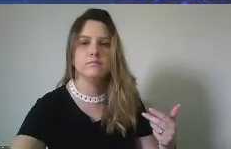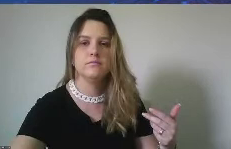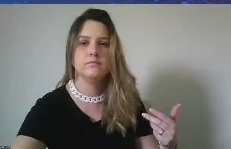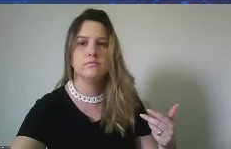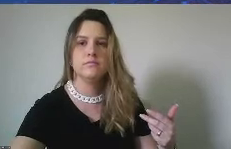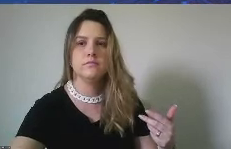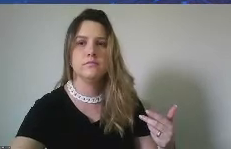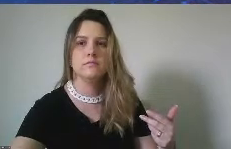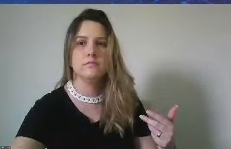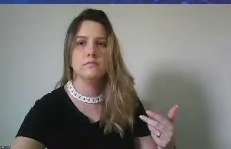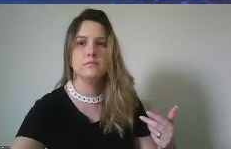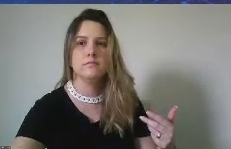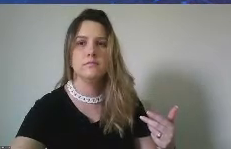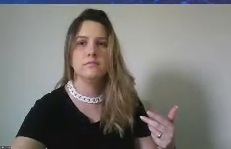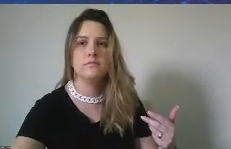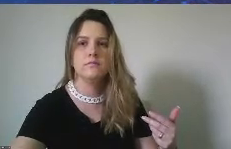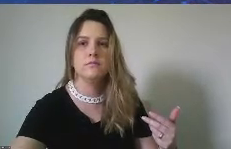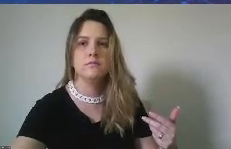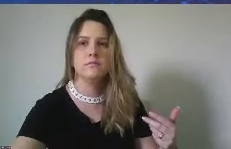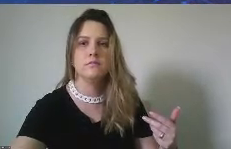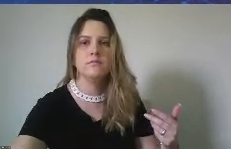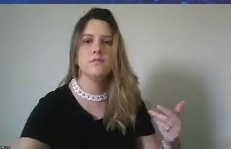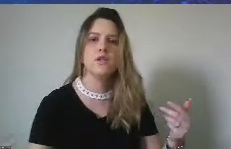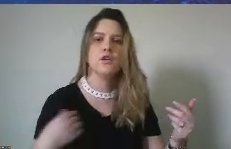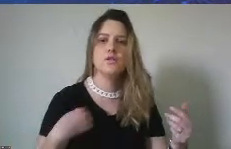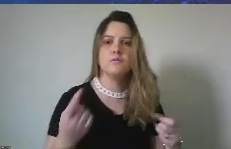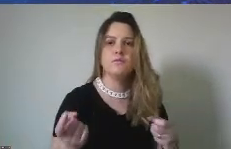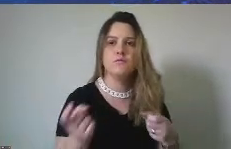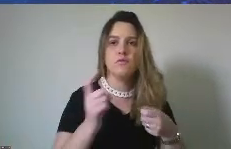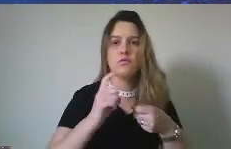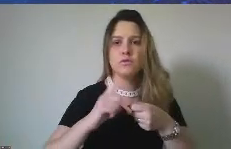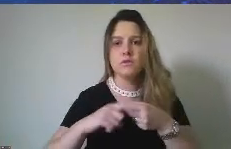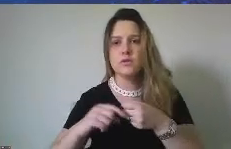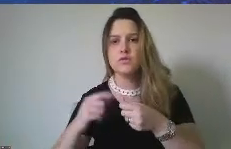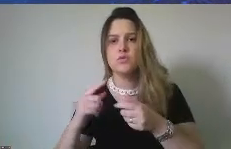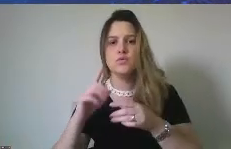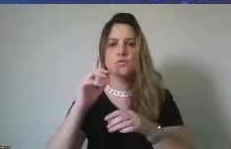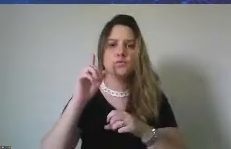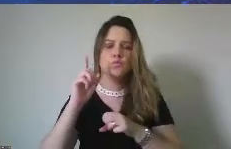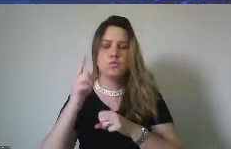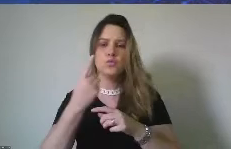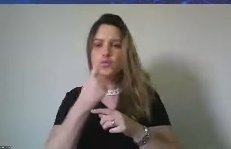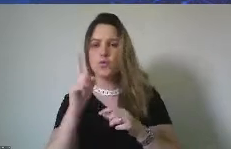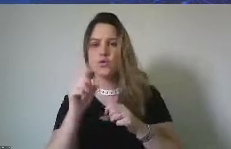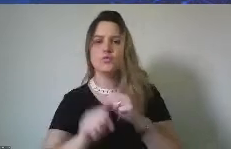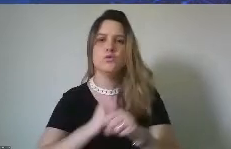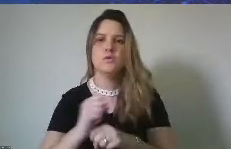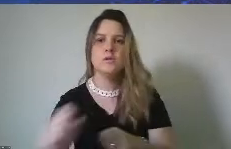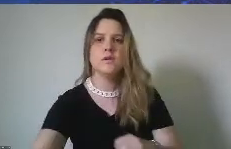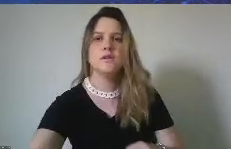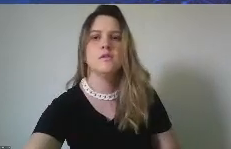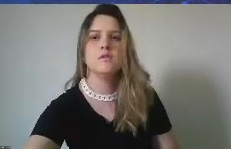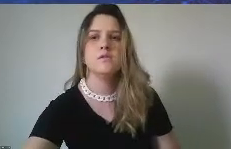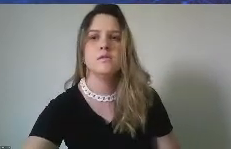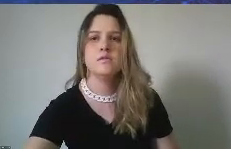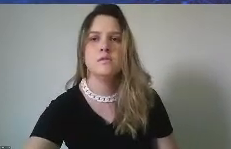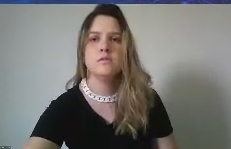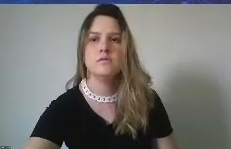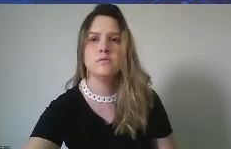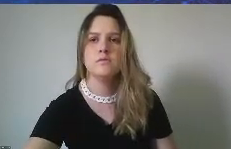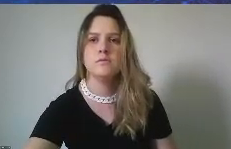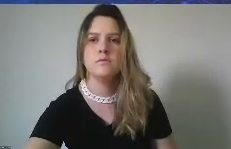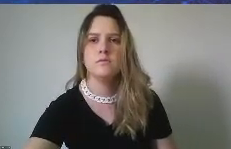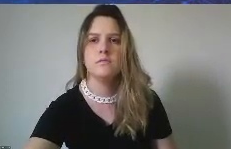Mas se a gente voltar aí se a gente vem buscando essa eficiência todos os dias em junho agora quando nós divulgamos os nossos resultados